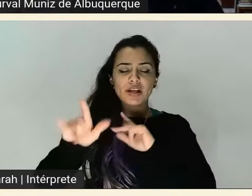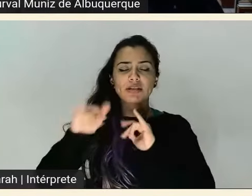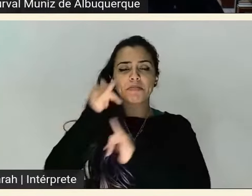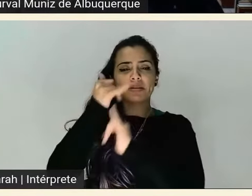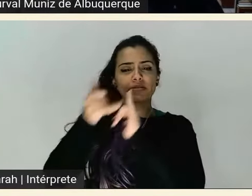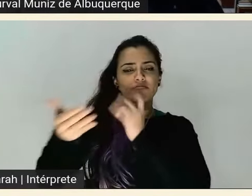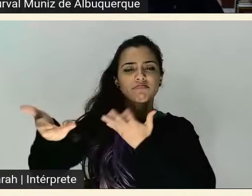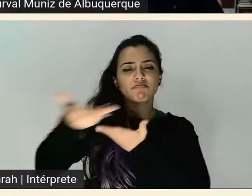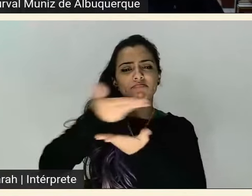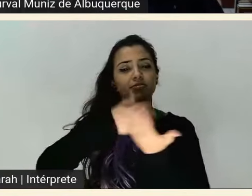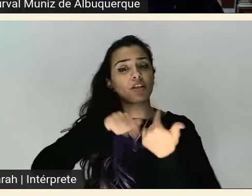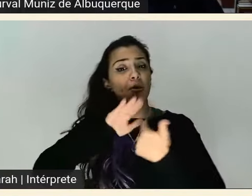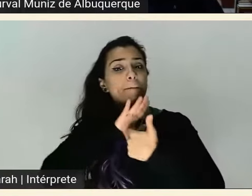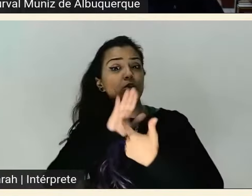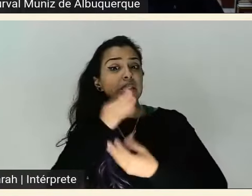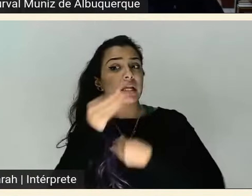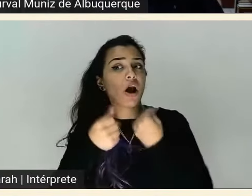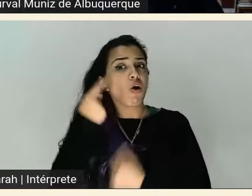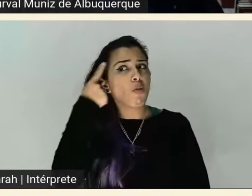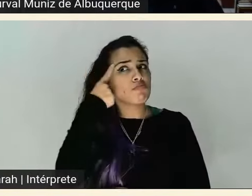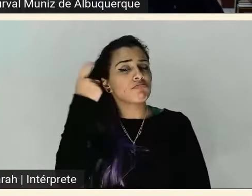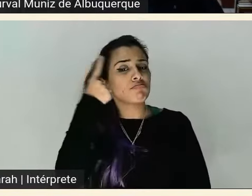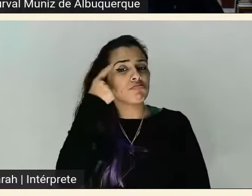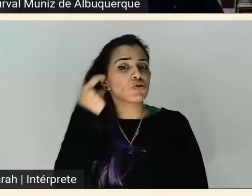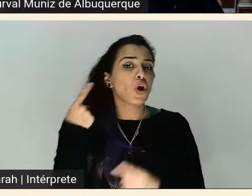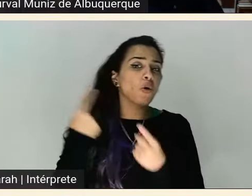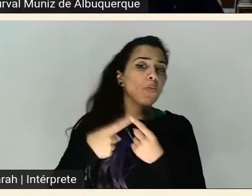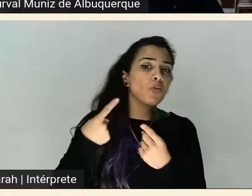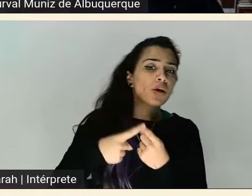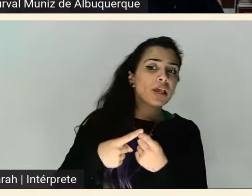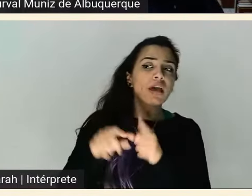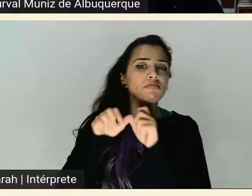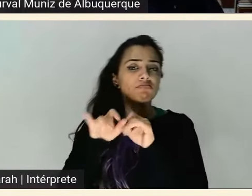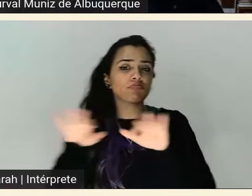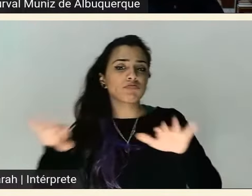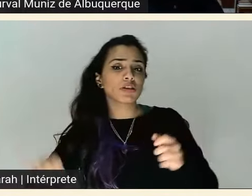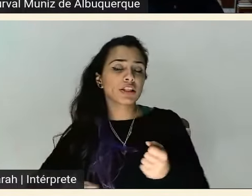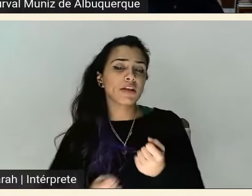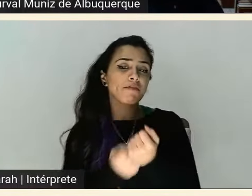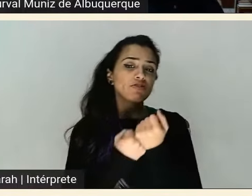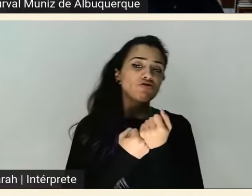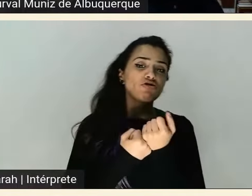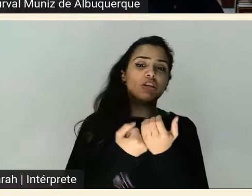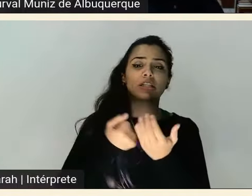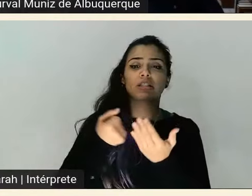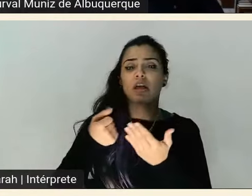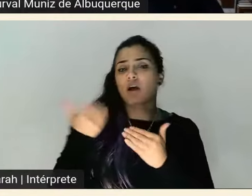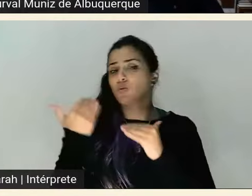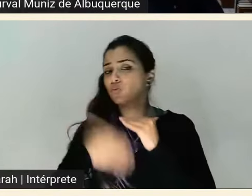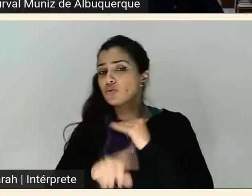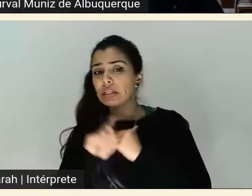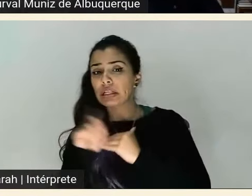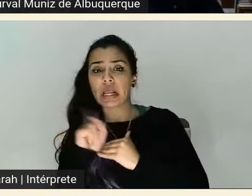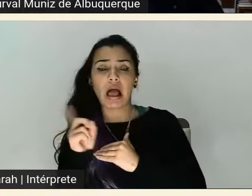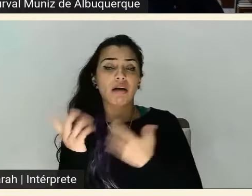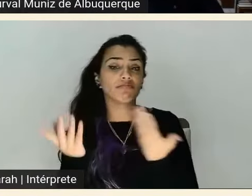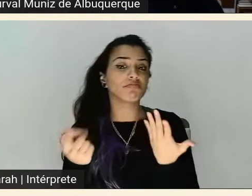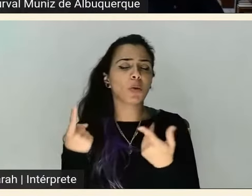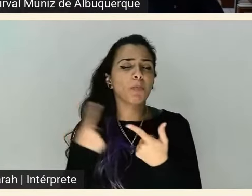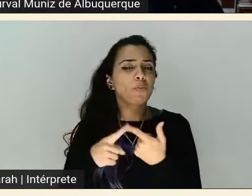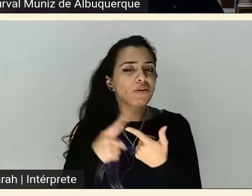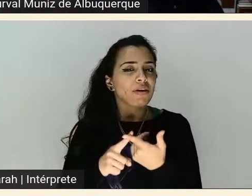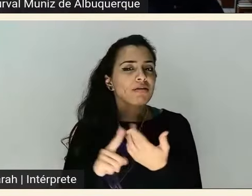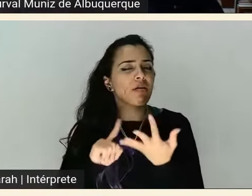essas ideias surgiram e foram e circularam e foram defendidas e foram vencidas e vencedoras. Enfim, acho que